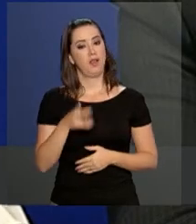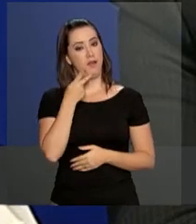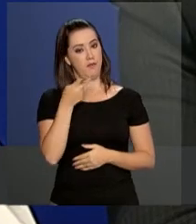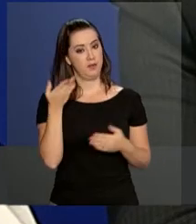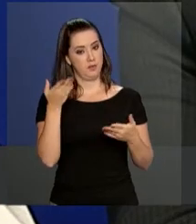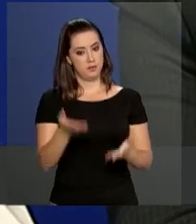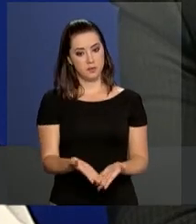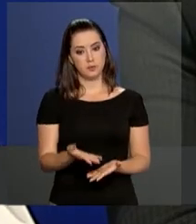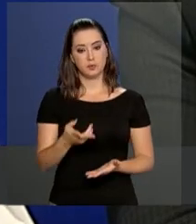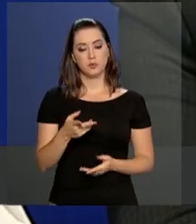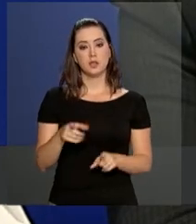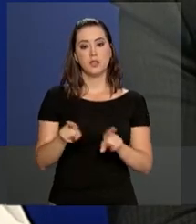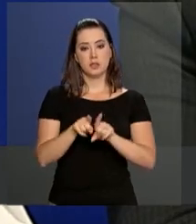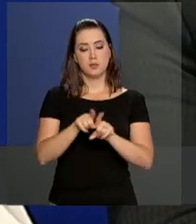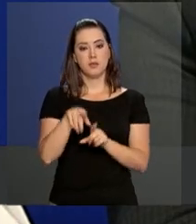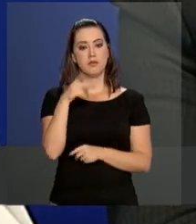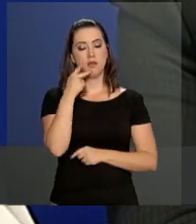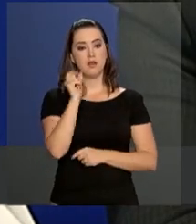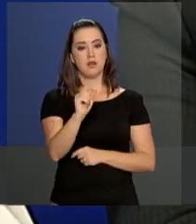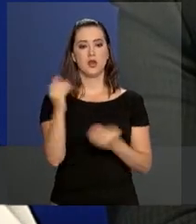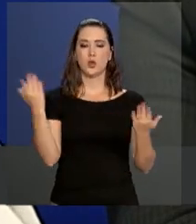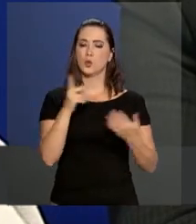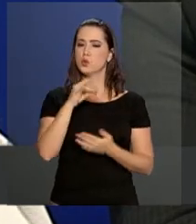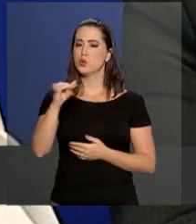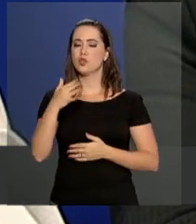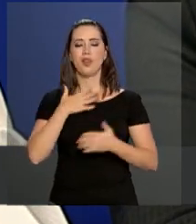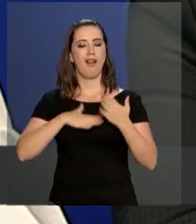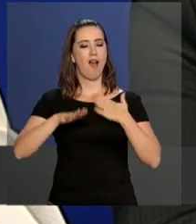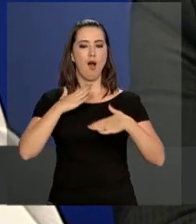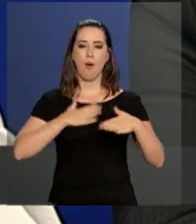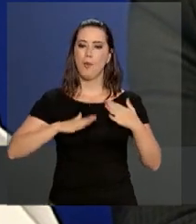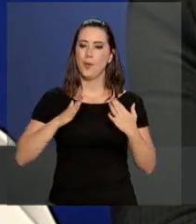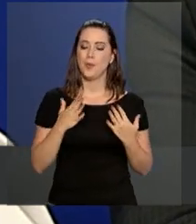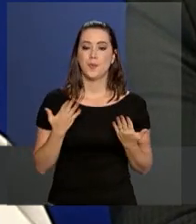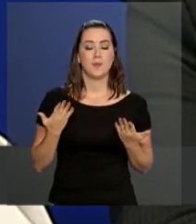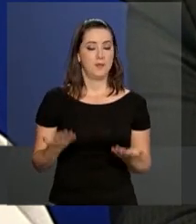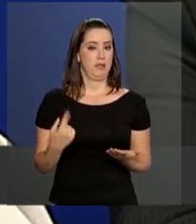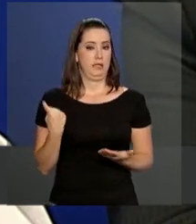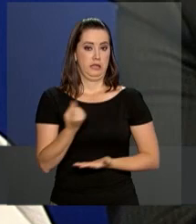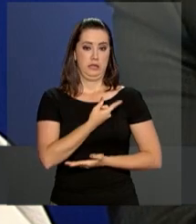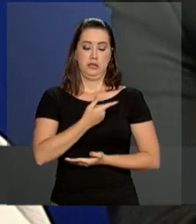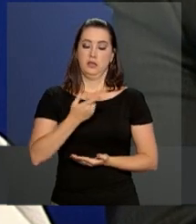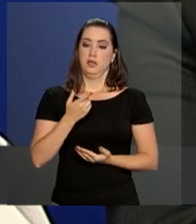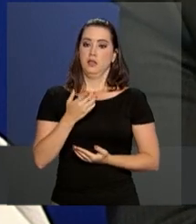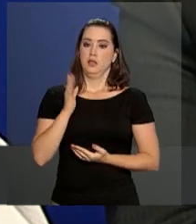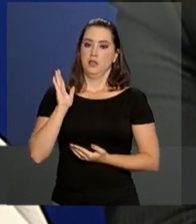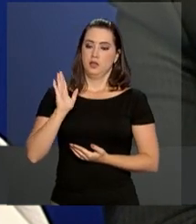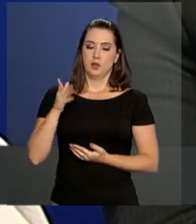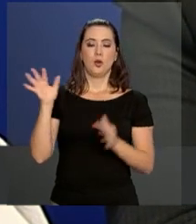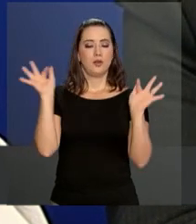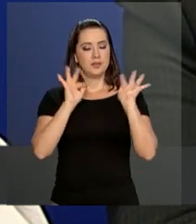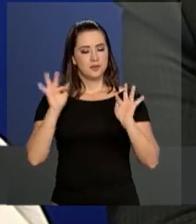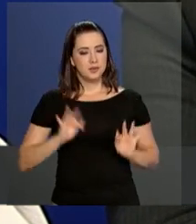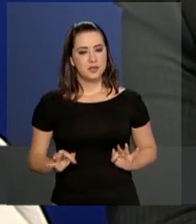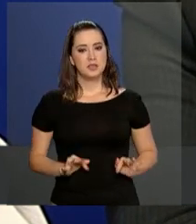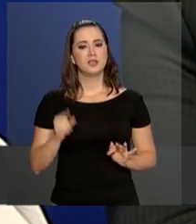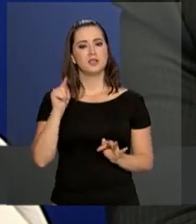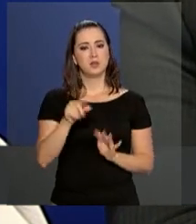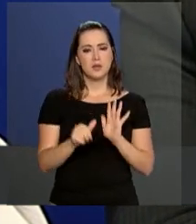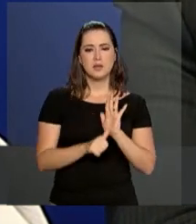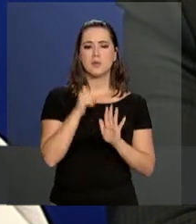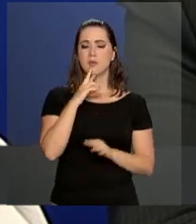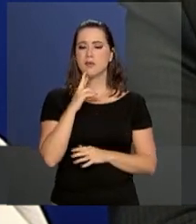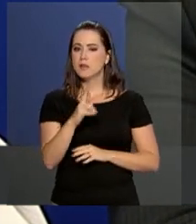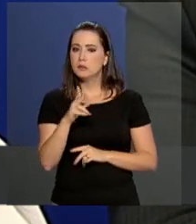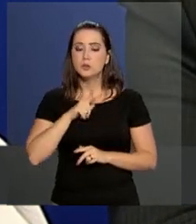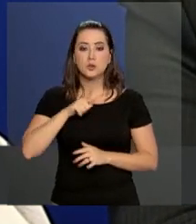isso registrar o início que foi um dia de muita tranquilidade nós ficamos é muito satisfeito com os primeiros resultados